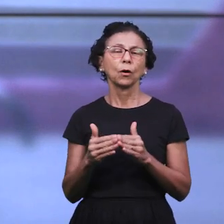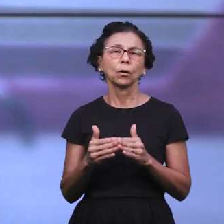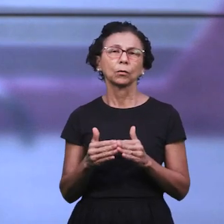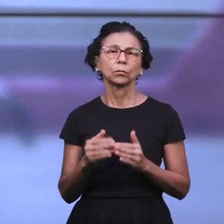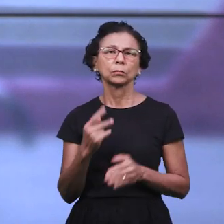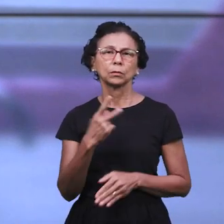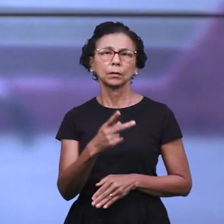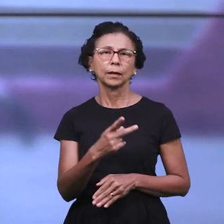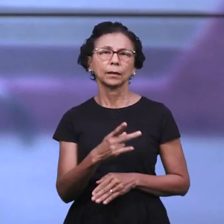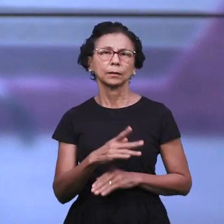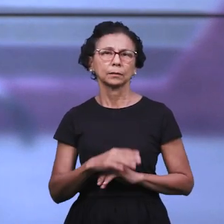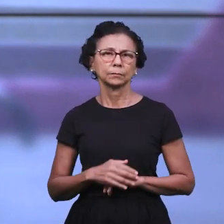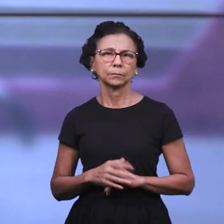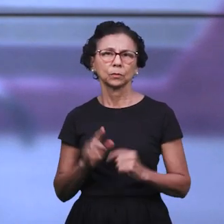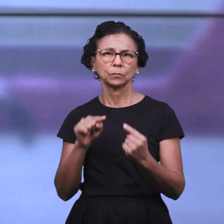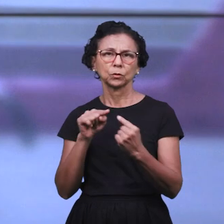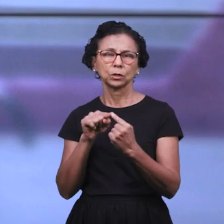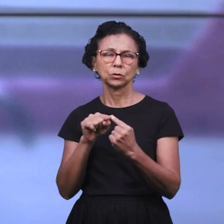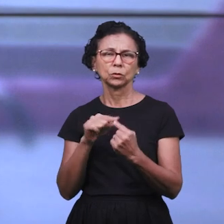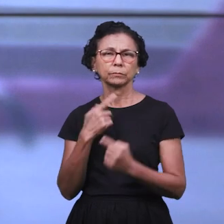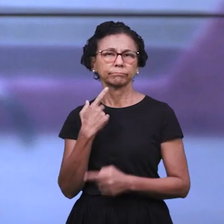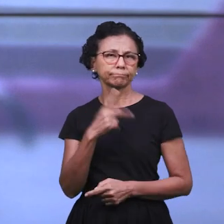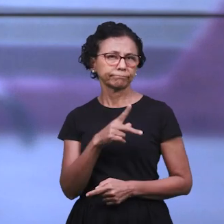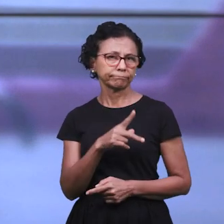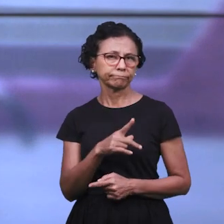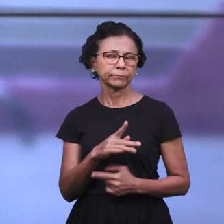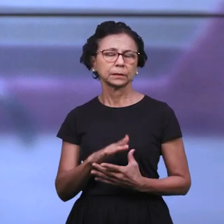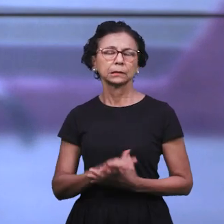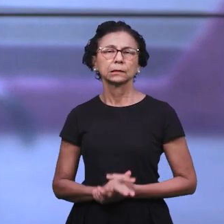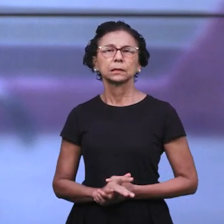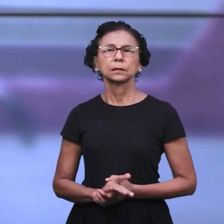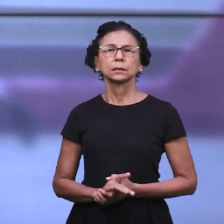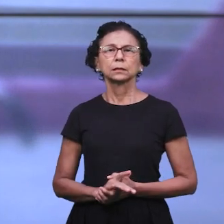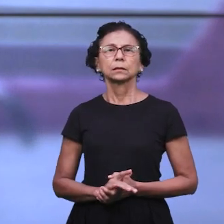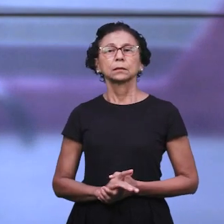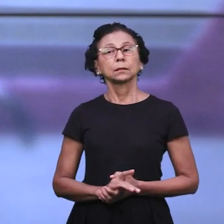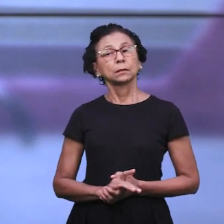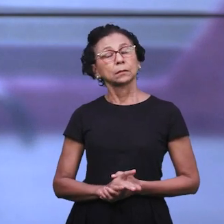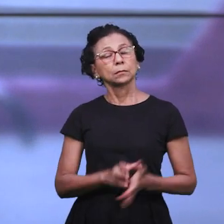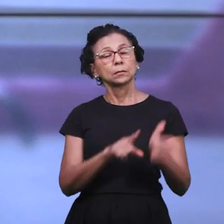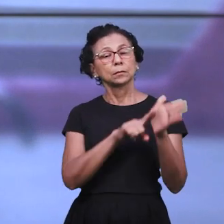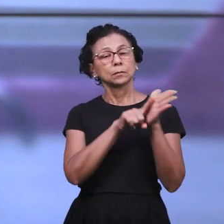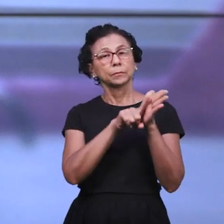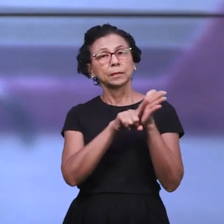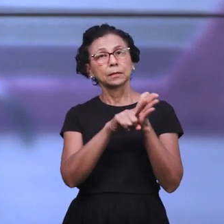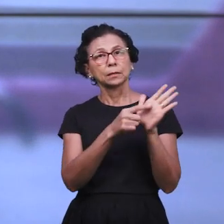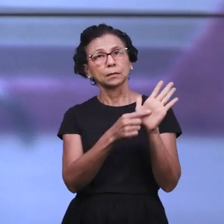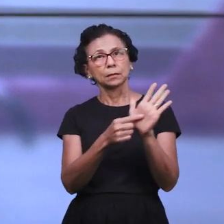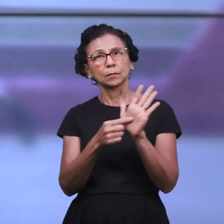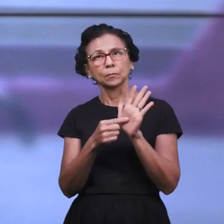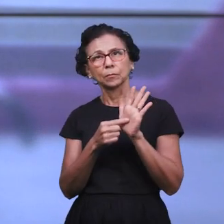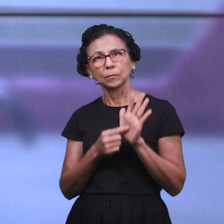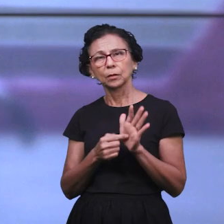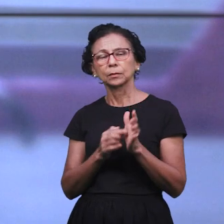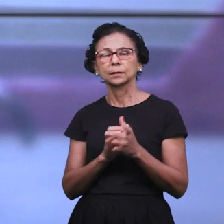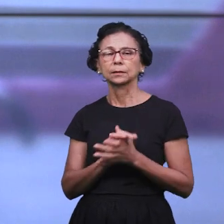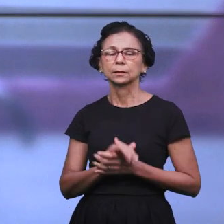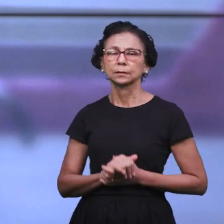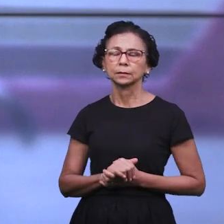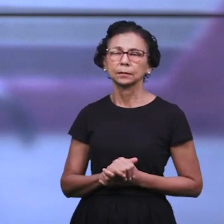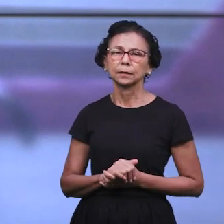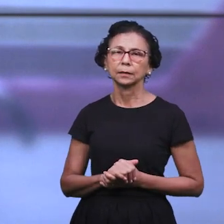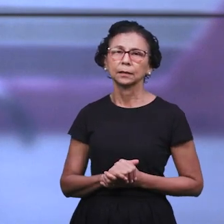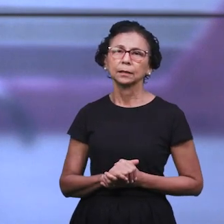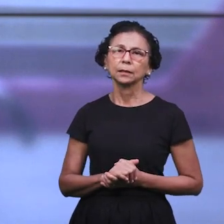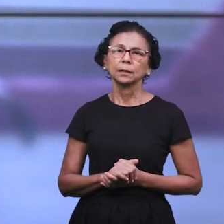do seu filho? Qual o objetivo da sua filha? Como nos mostram as pesquisas, vamos, como pais,